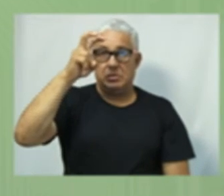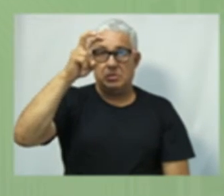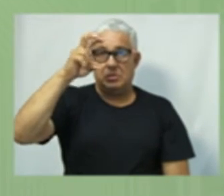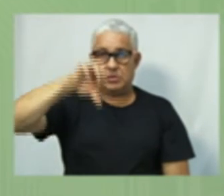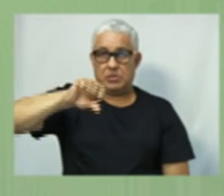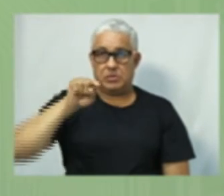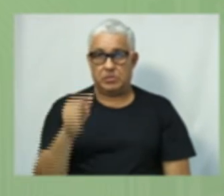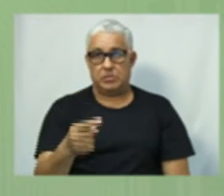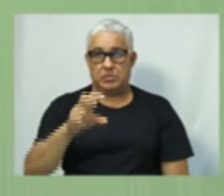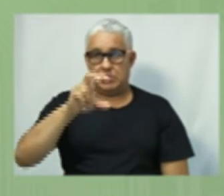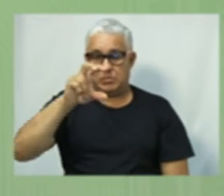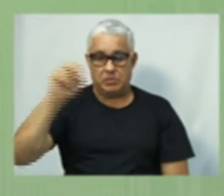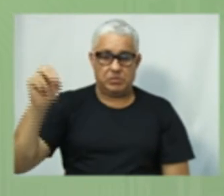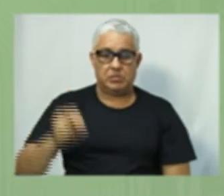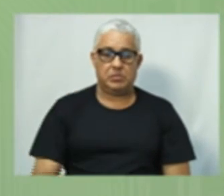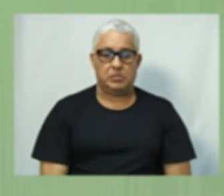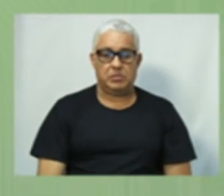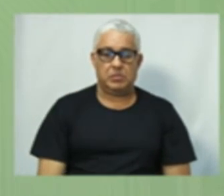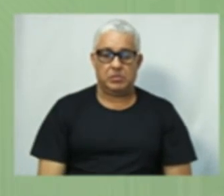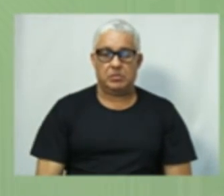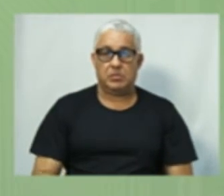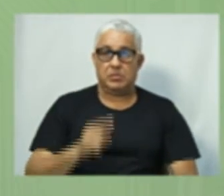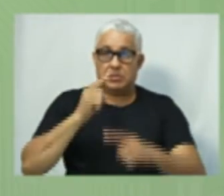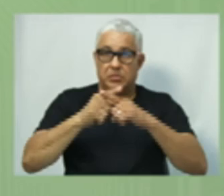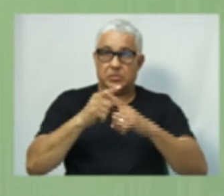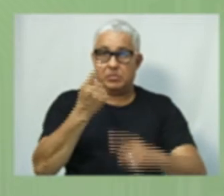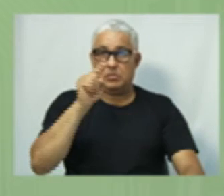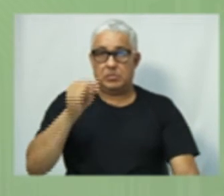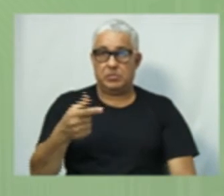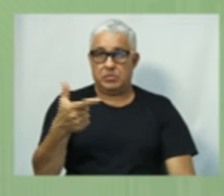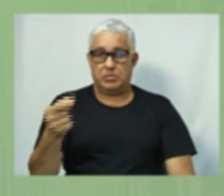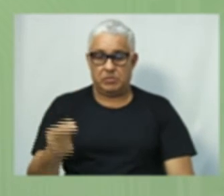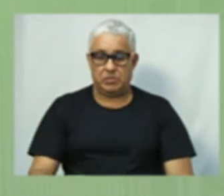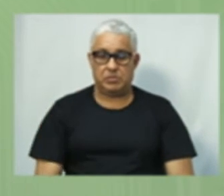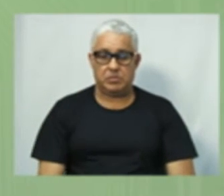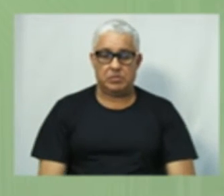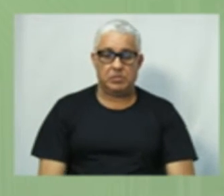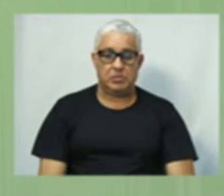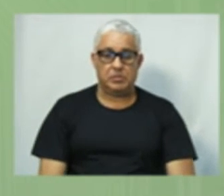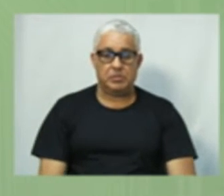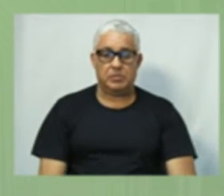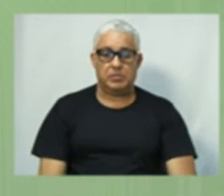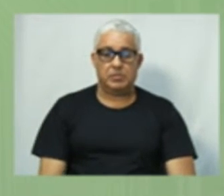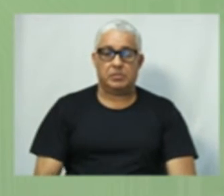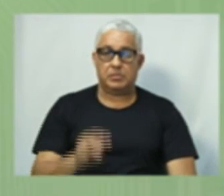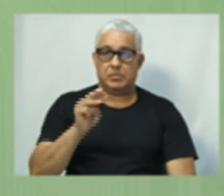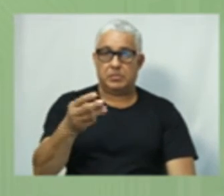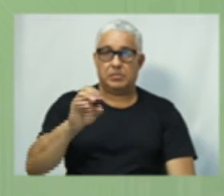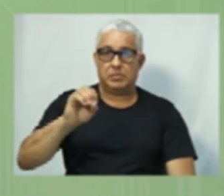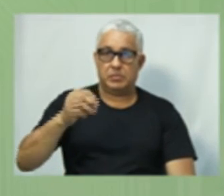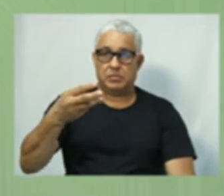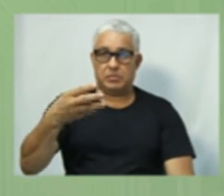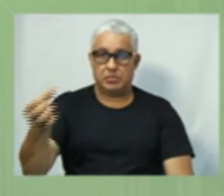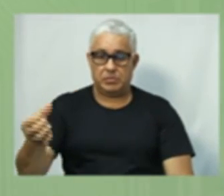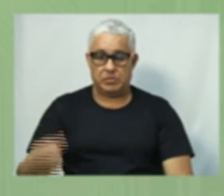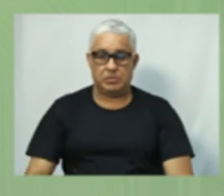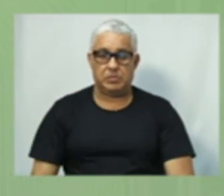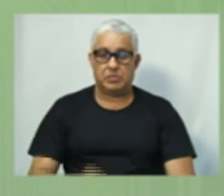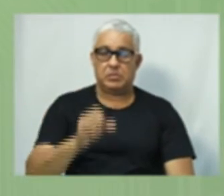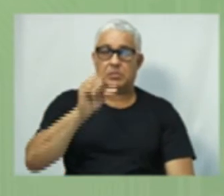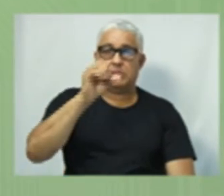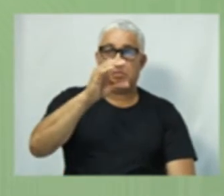valor está certo ali. Qual foi o valor a ser pago no CSL? A mesma coisa,